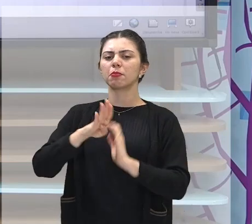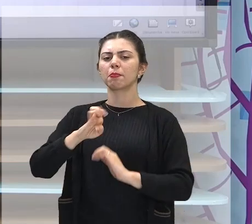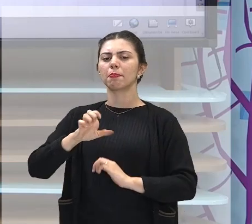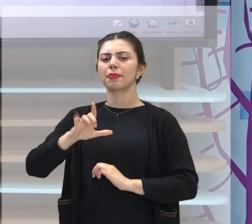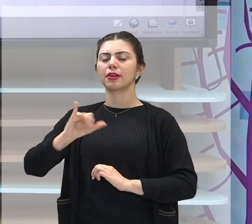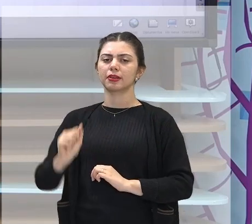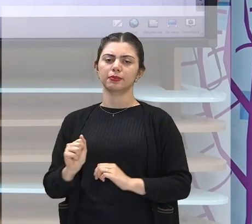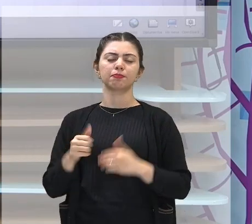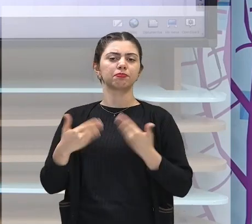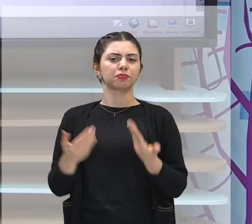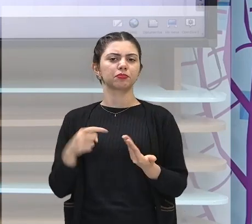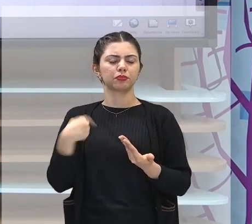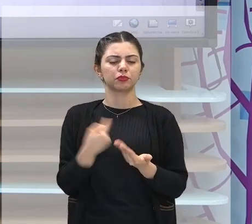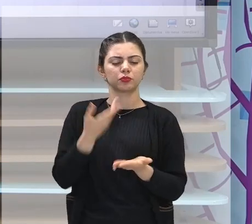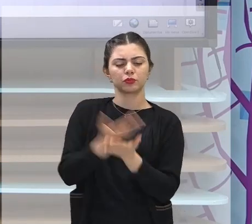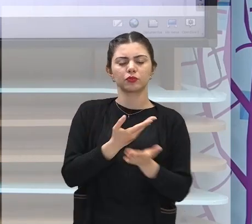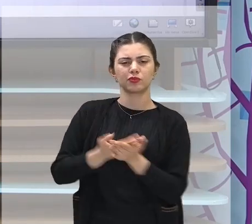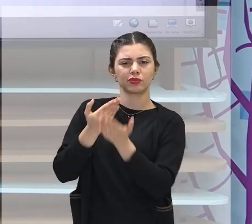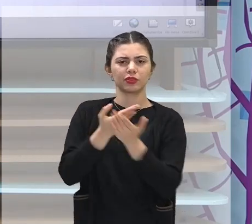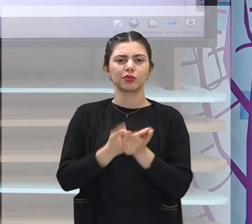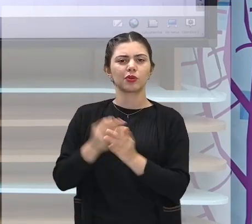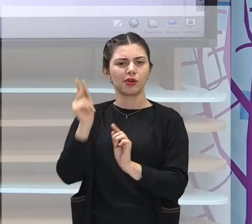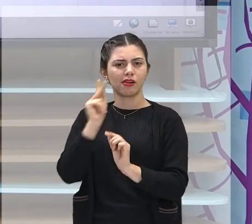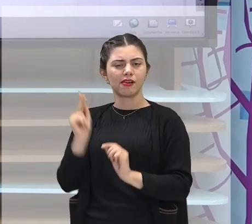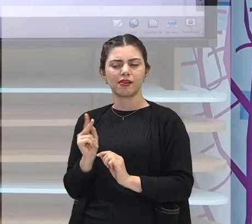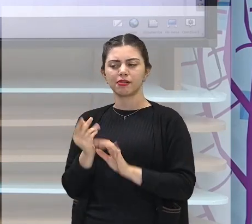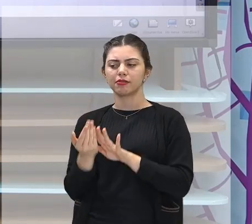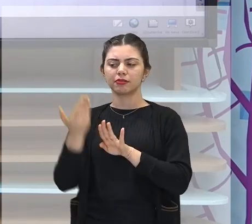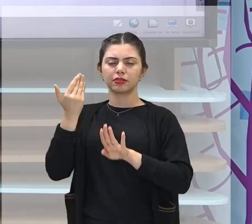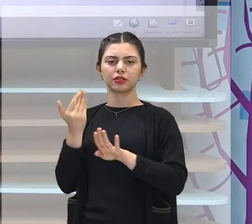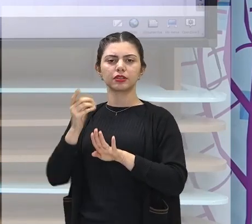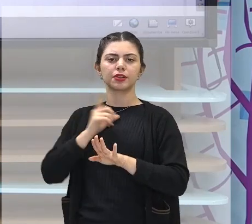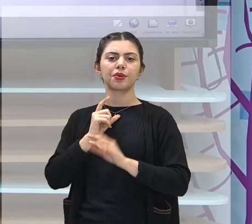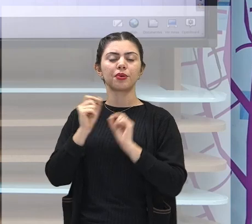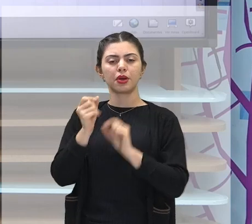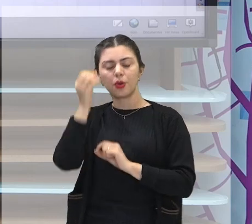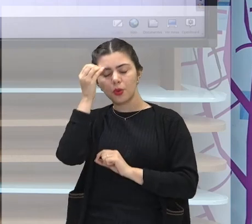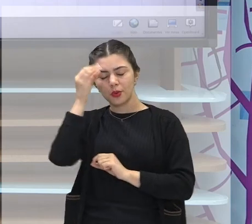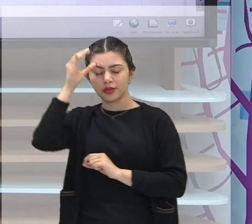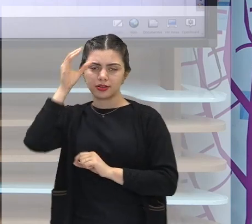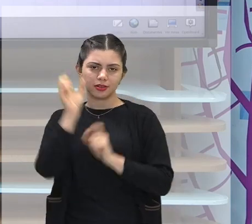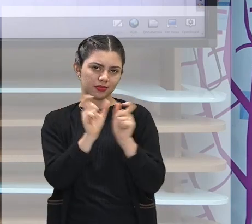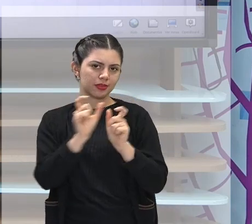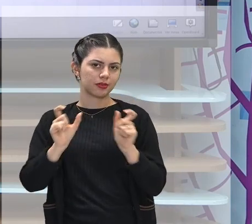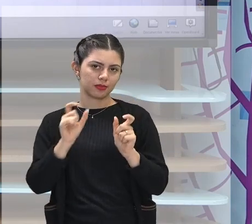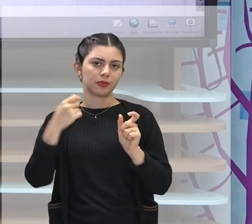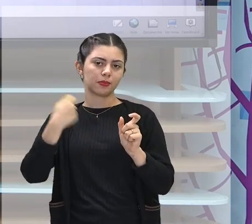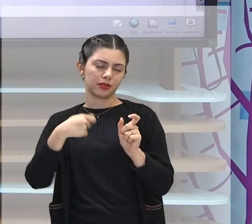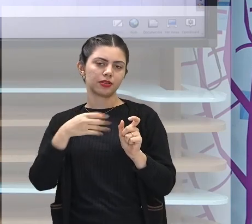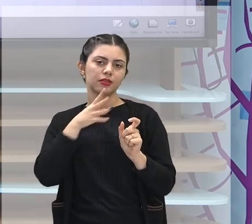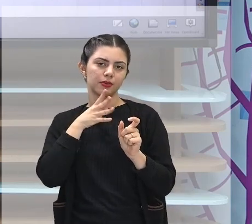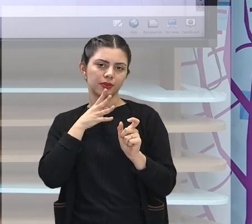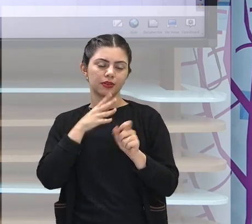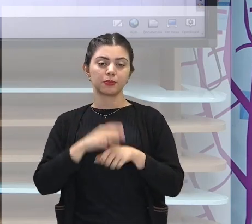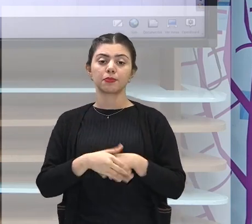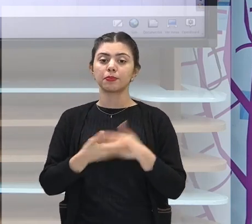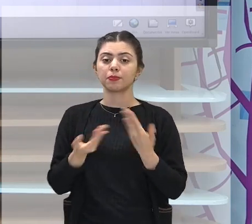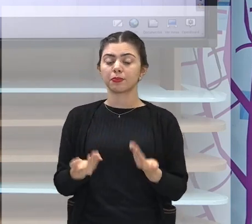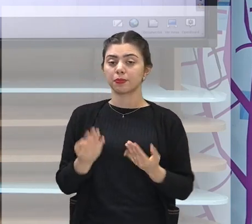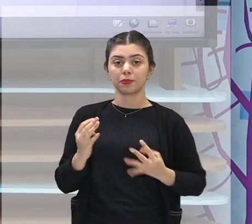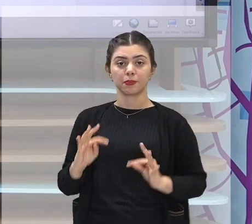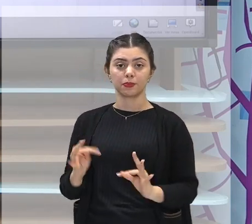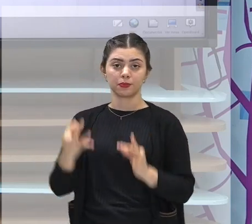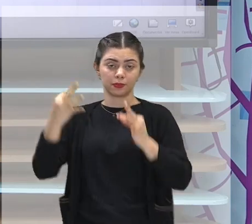da história ele envolve o conhecimento de palavras. Então, a